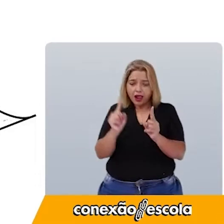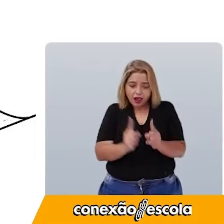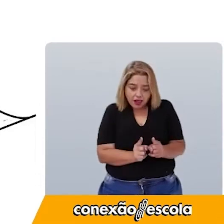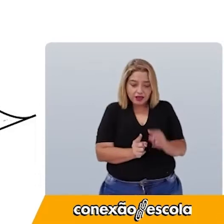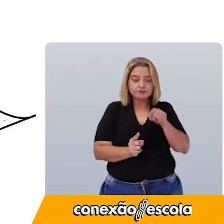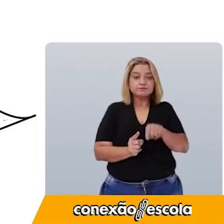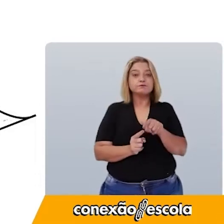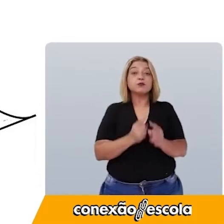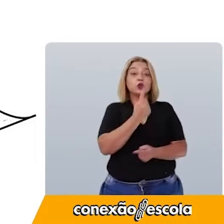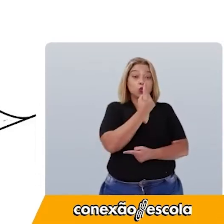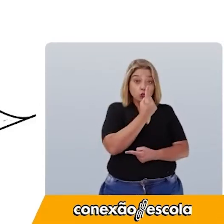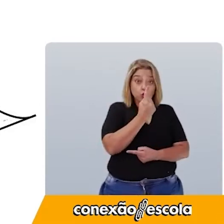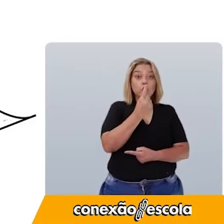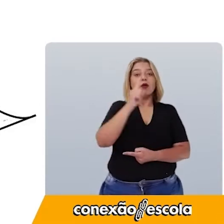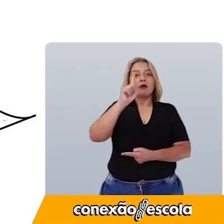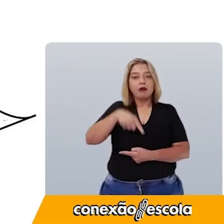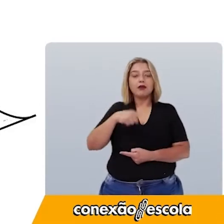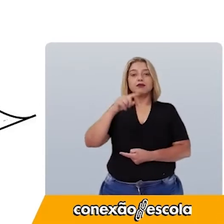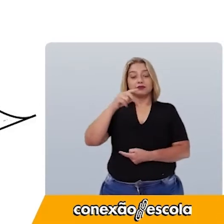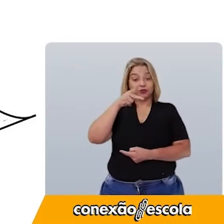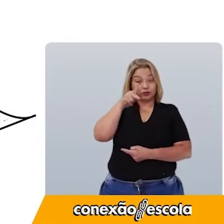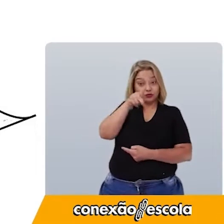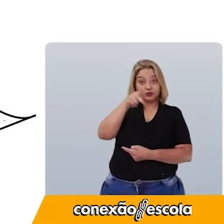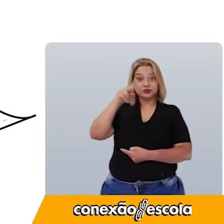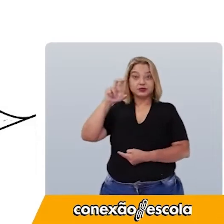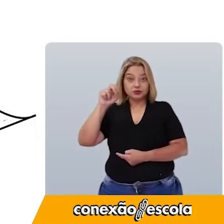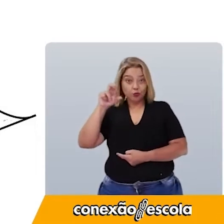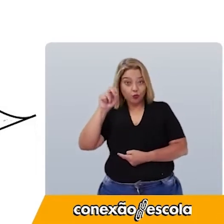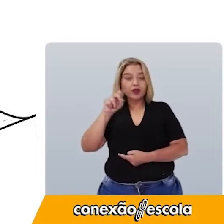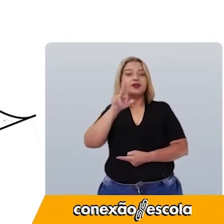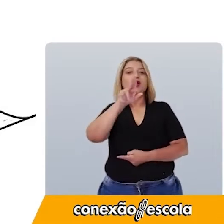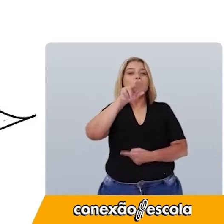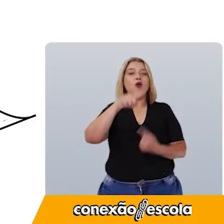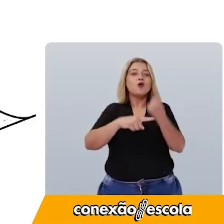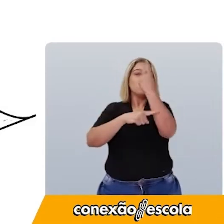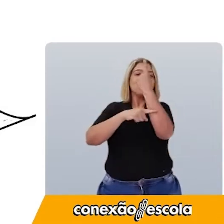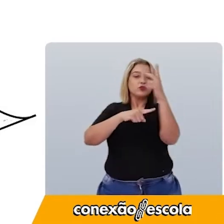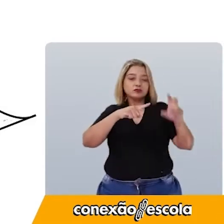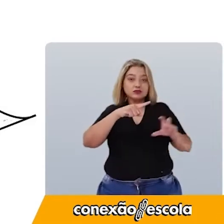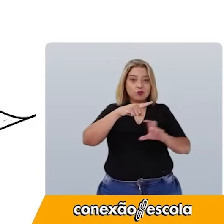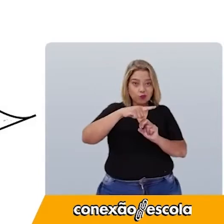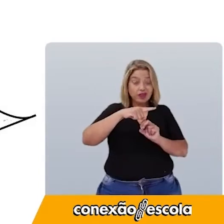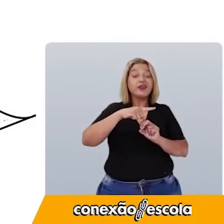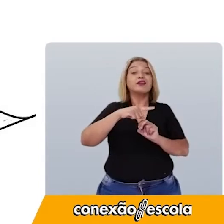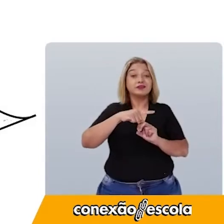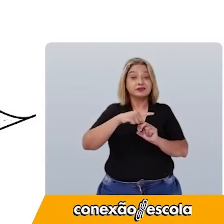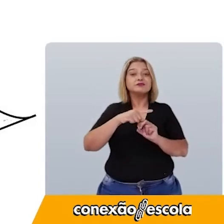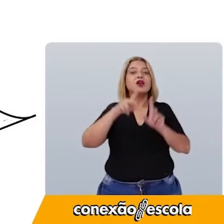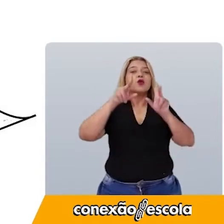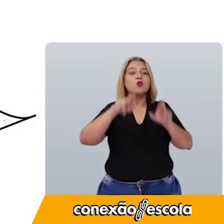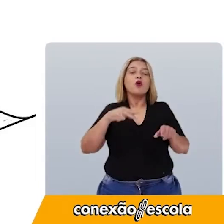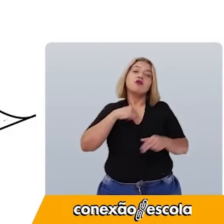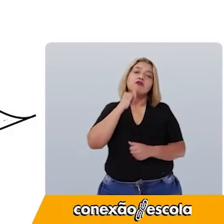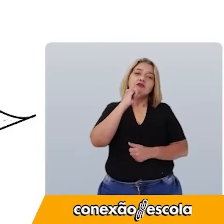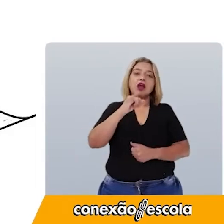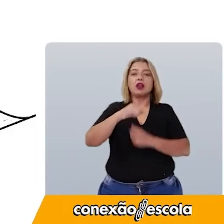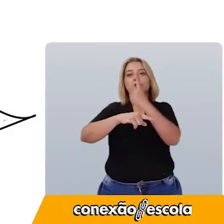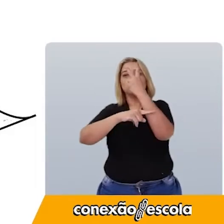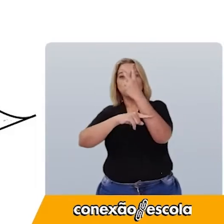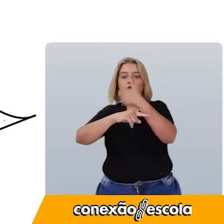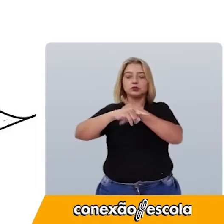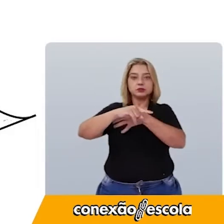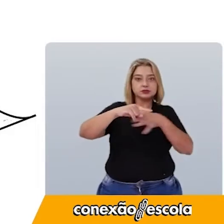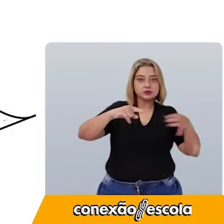1:50 representamos usando uma fração, que é a mesma coisa de dizer que a escala de 2:100.